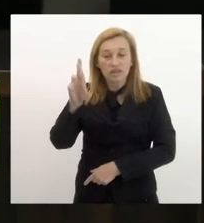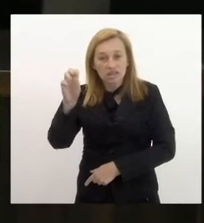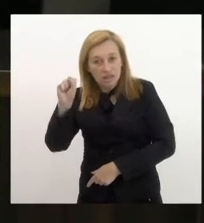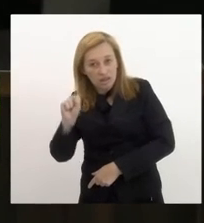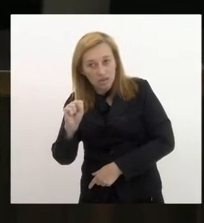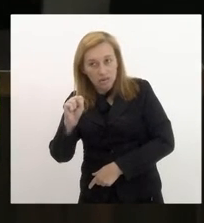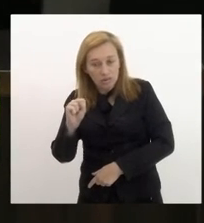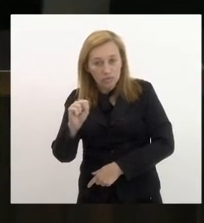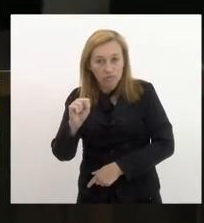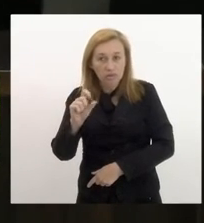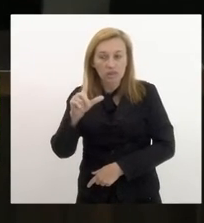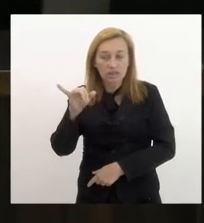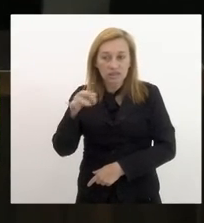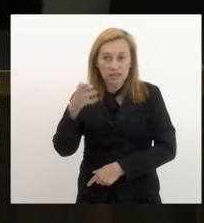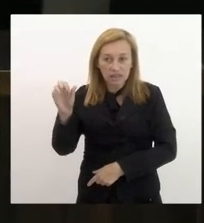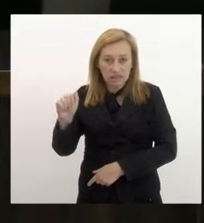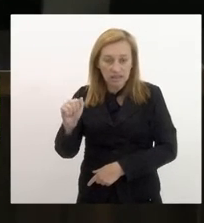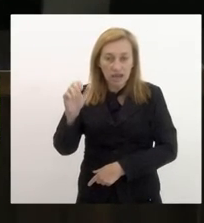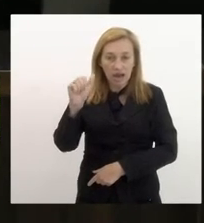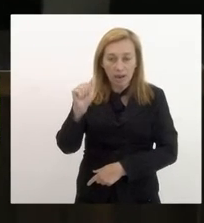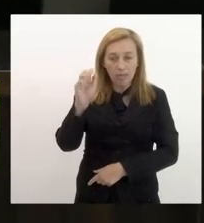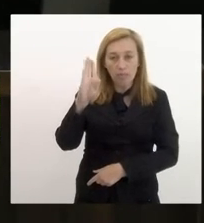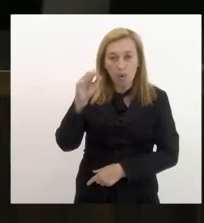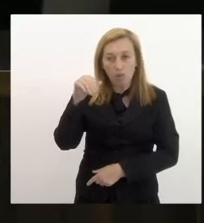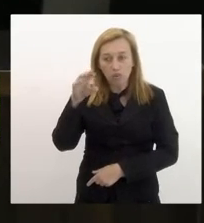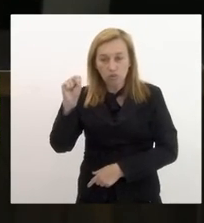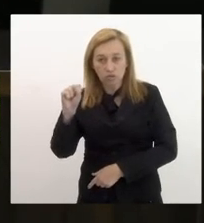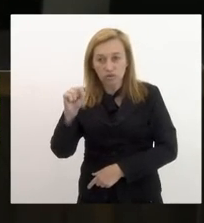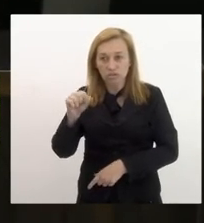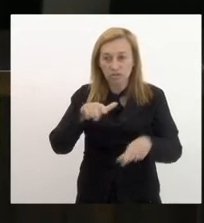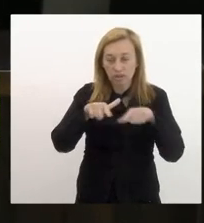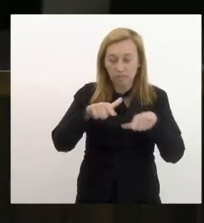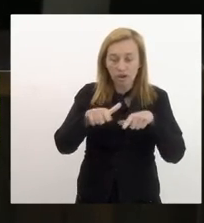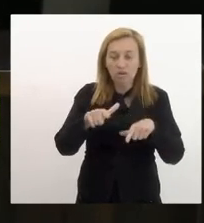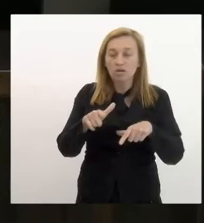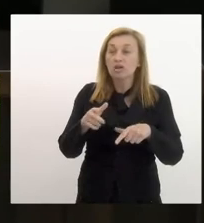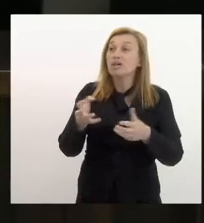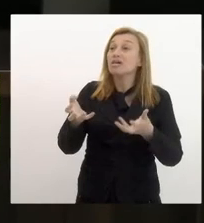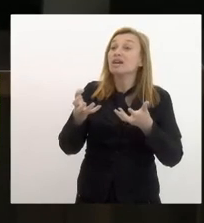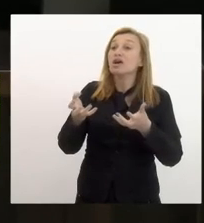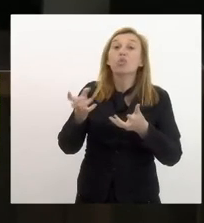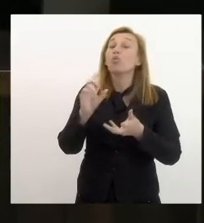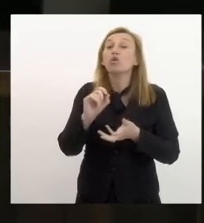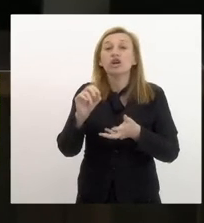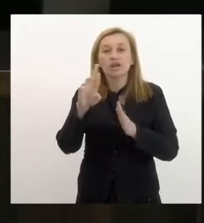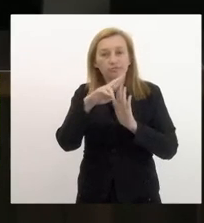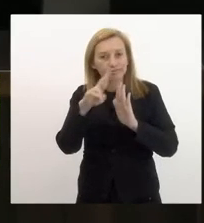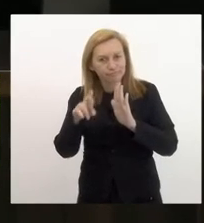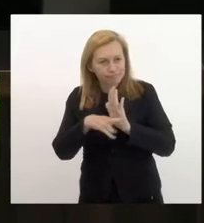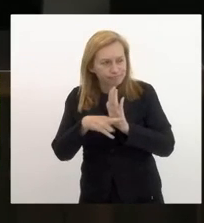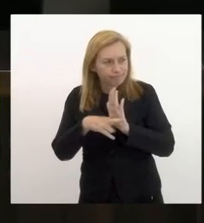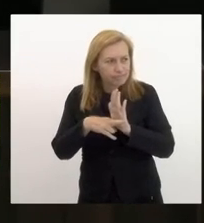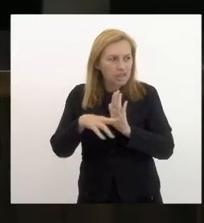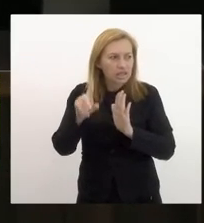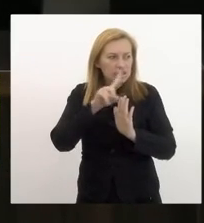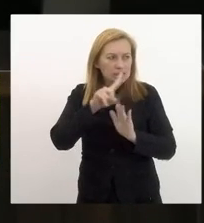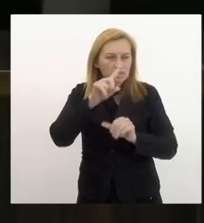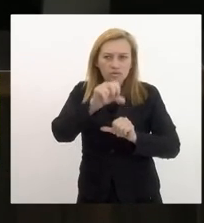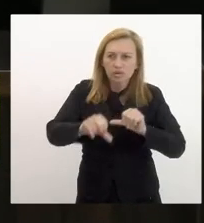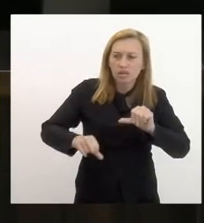em pecúnia de licenças e abonos de serviço então o que que tá querendo o regime que não